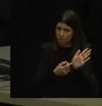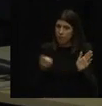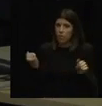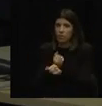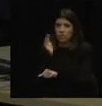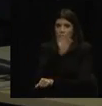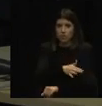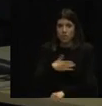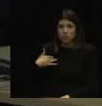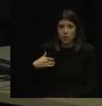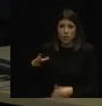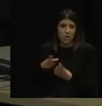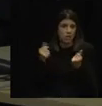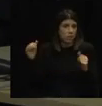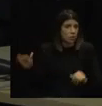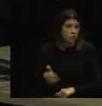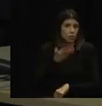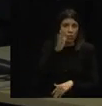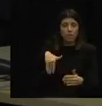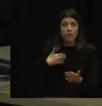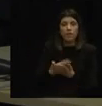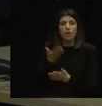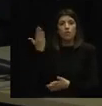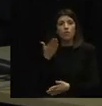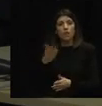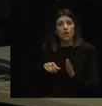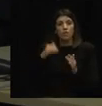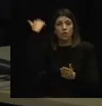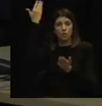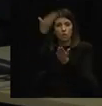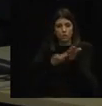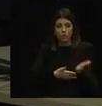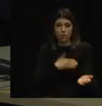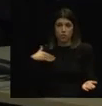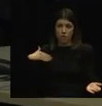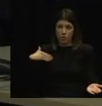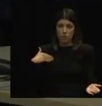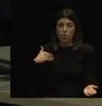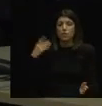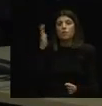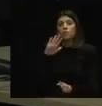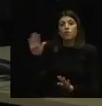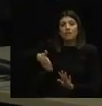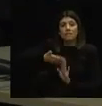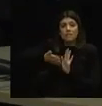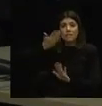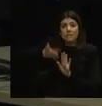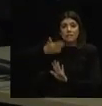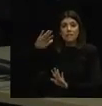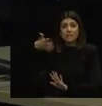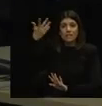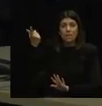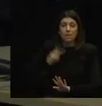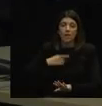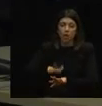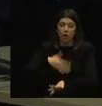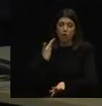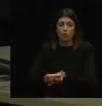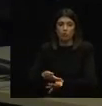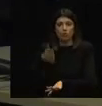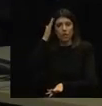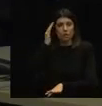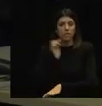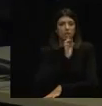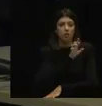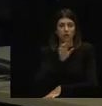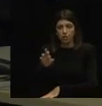Serviço Nacional de Saúde é a solução para assegurar o direito constitucional à saúde e que a prioridade deve ser o reforço da sua capacidade de